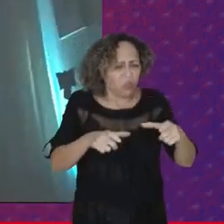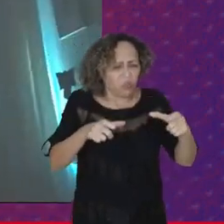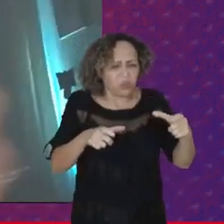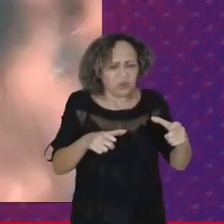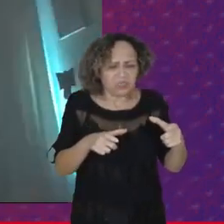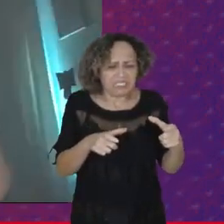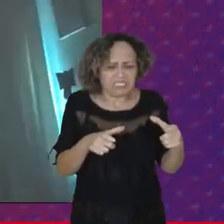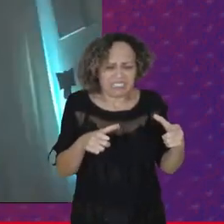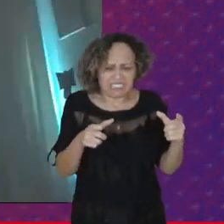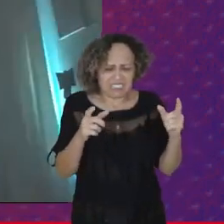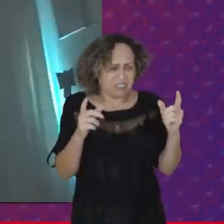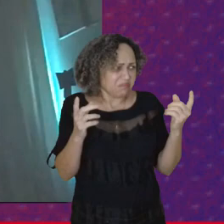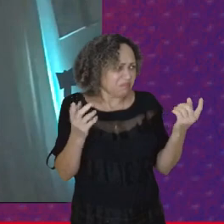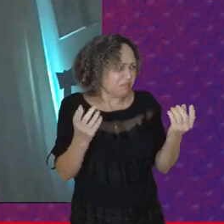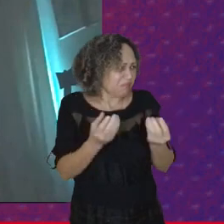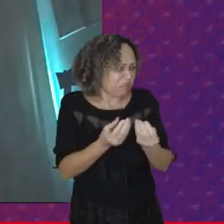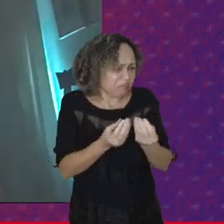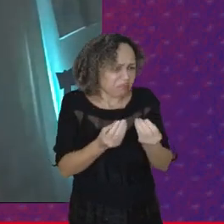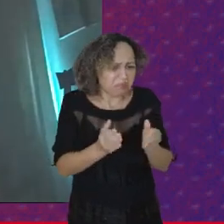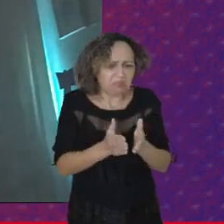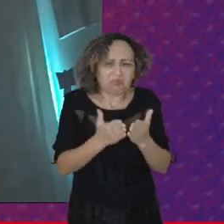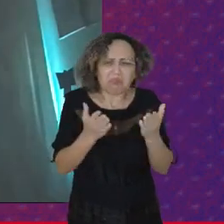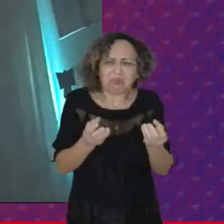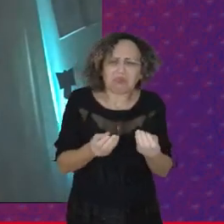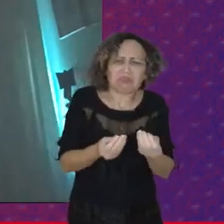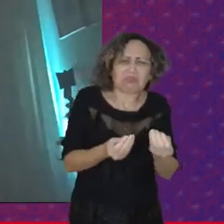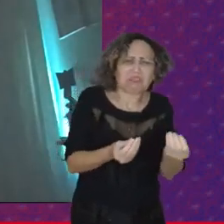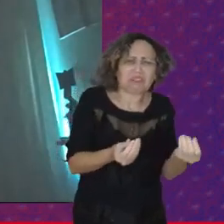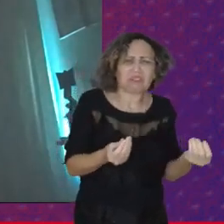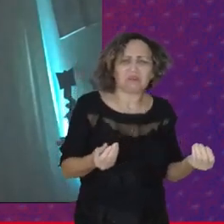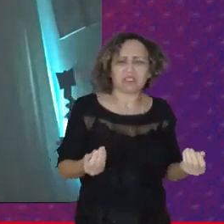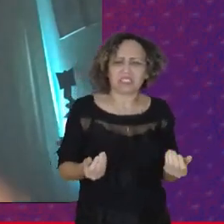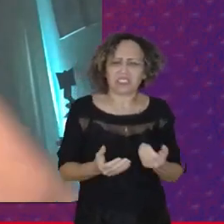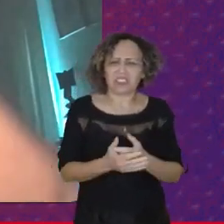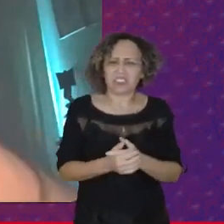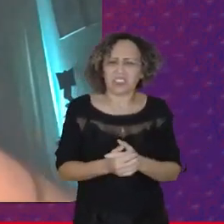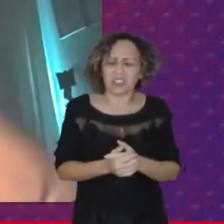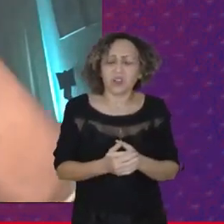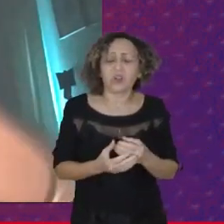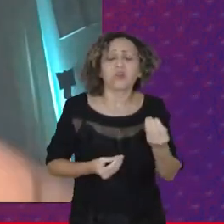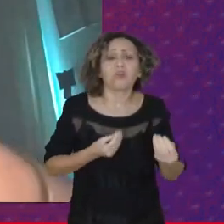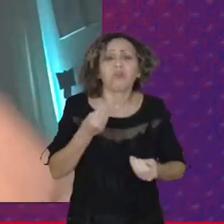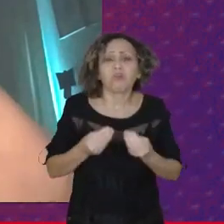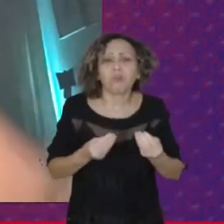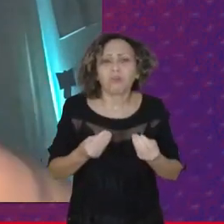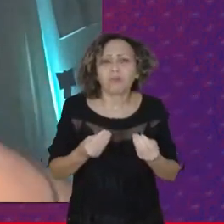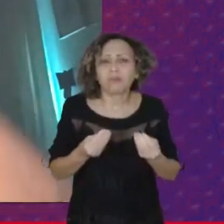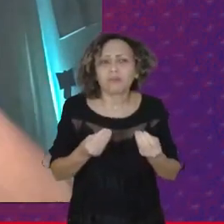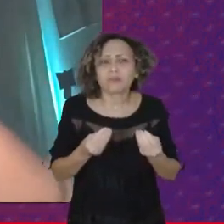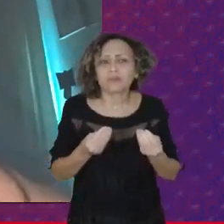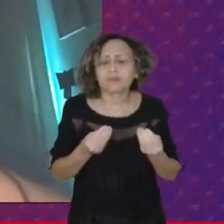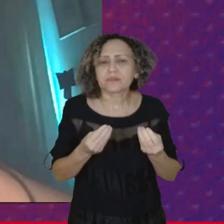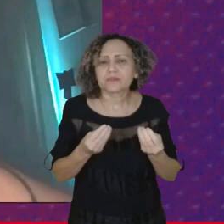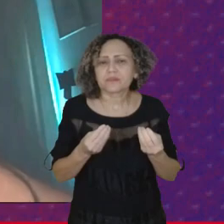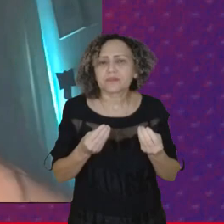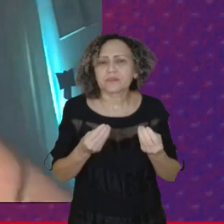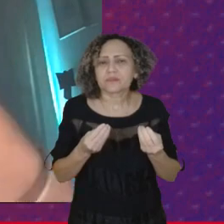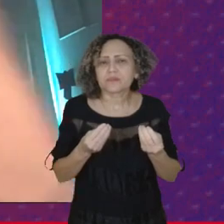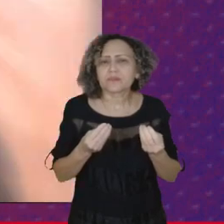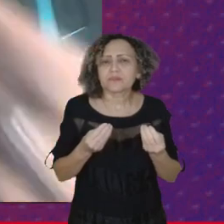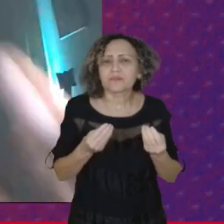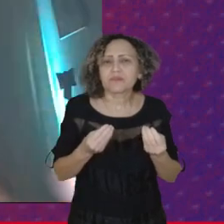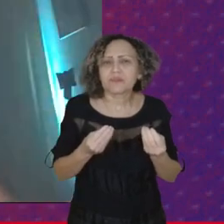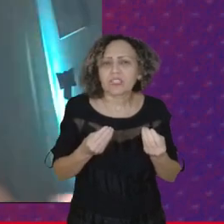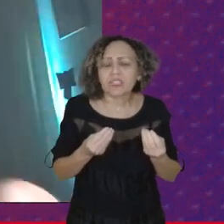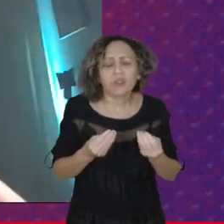quartos onde moram muitos, muitas e muitas. Ou seja, é uma é